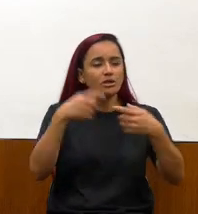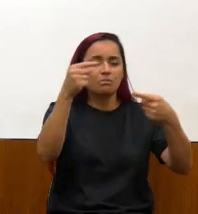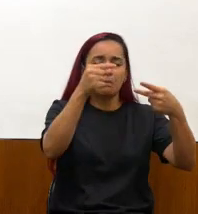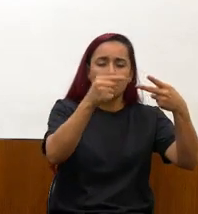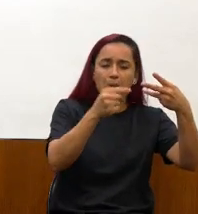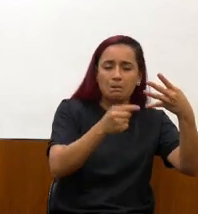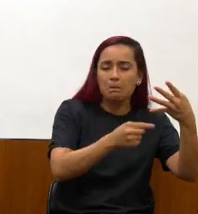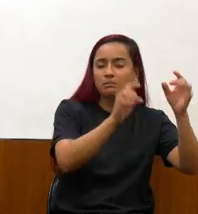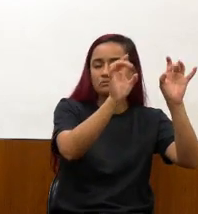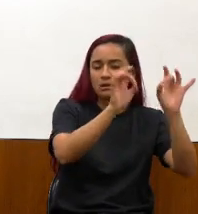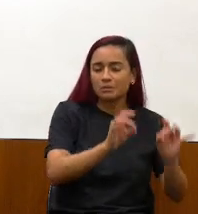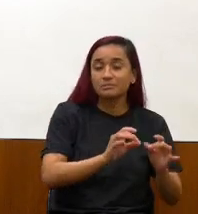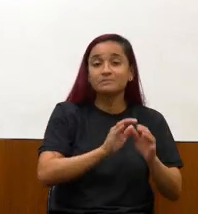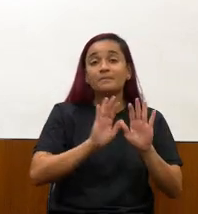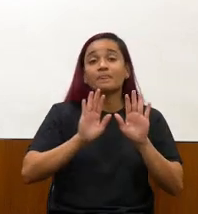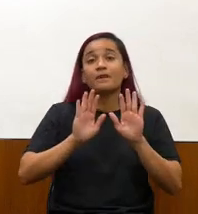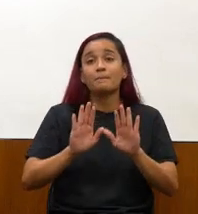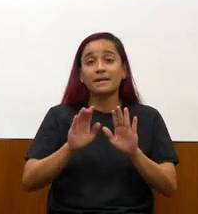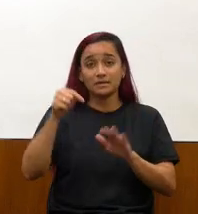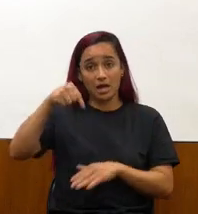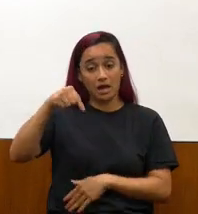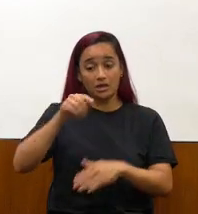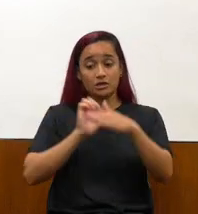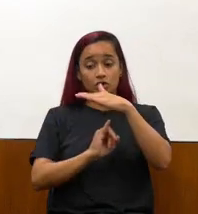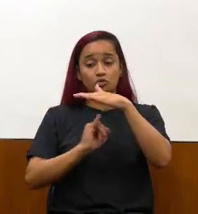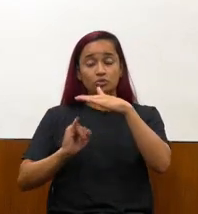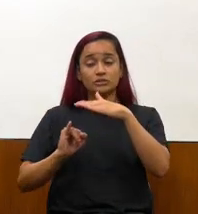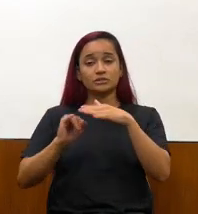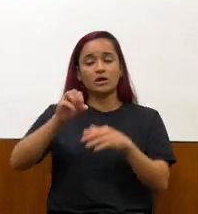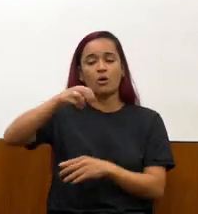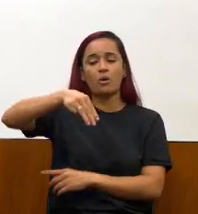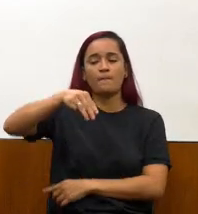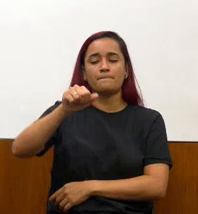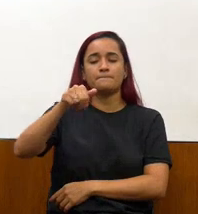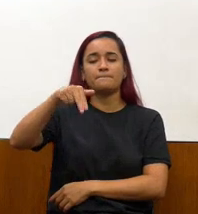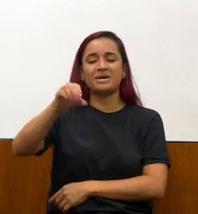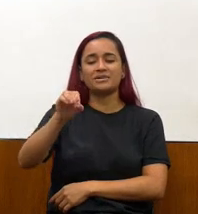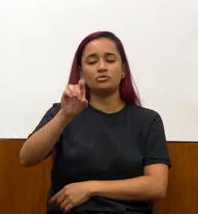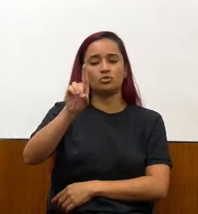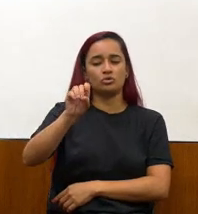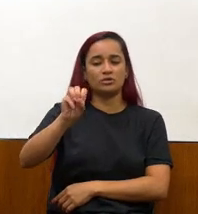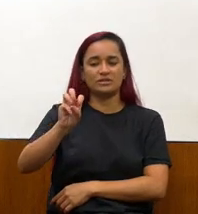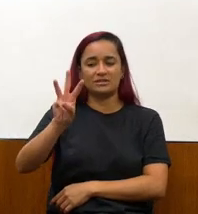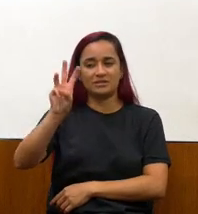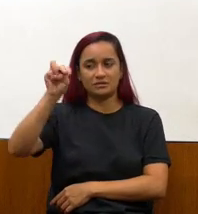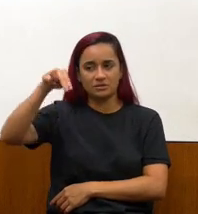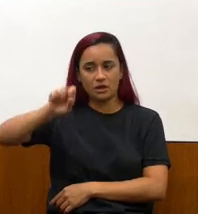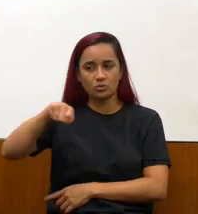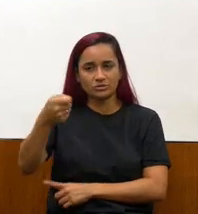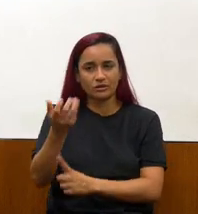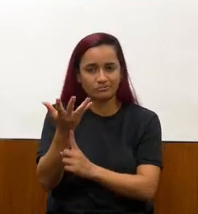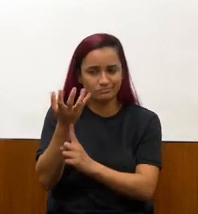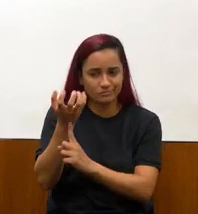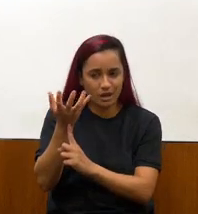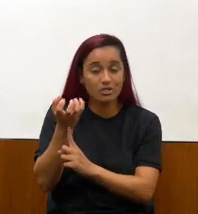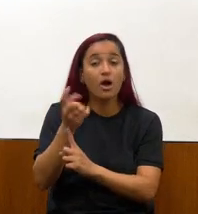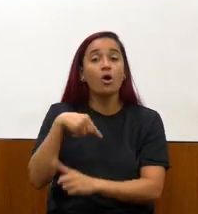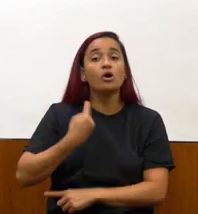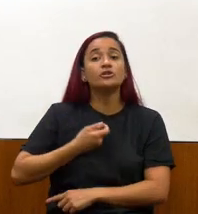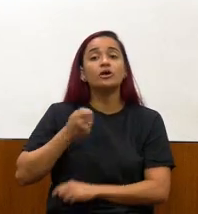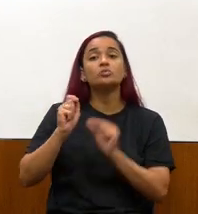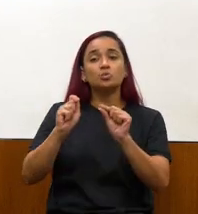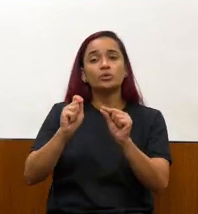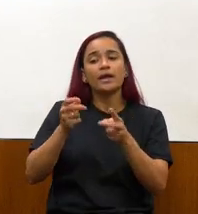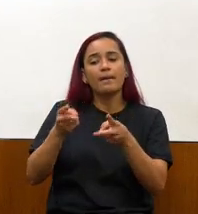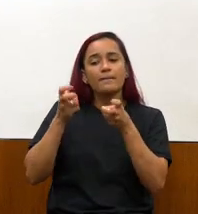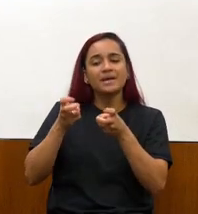isso. Enquanto instituição, Manudal, a gente entende que a gente não tem que ficar correndo atrás de